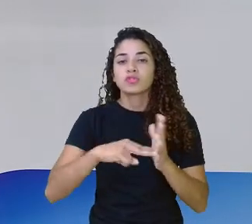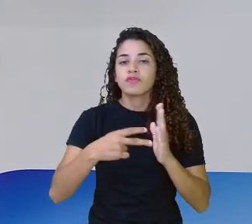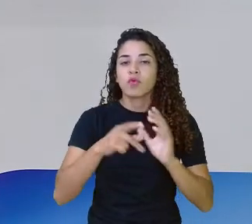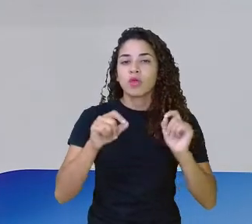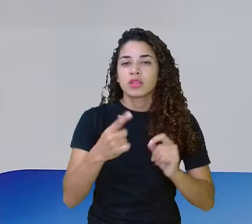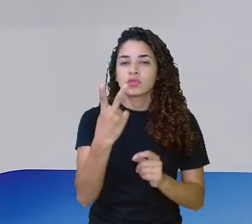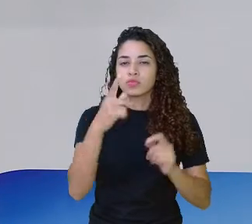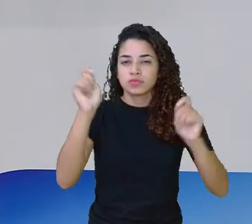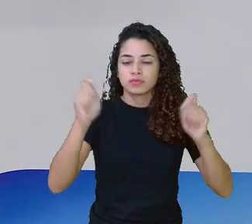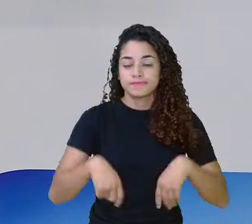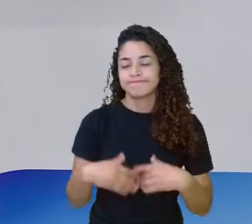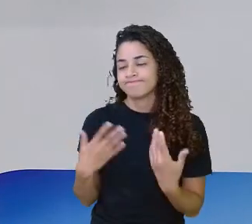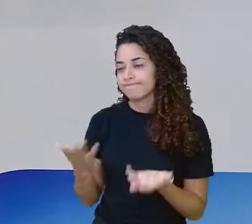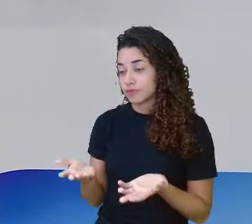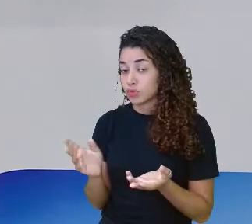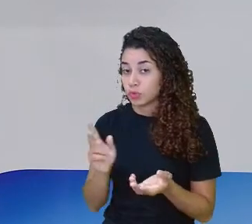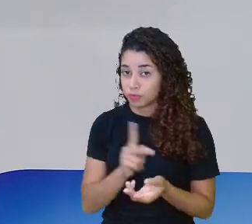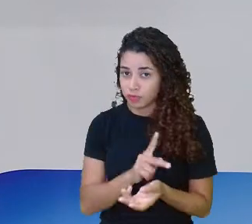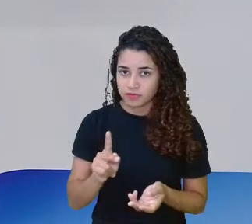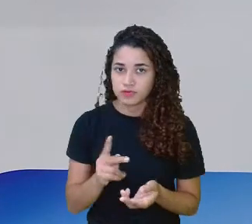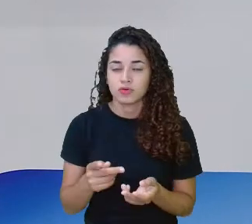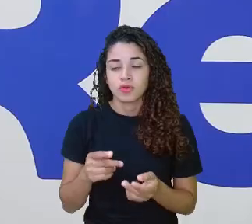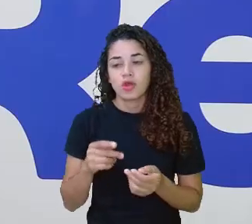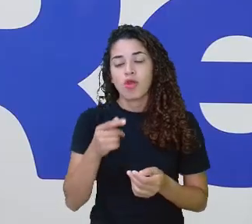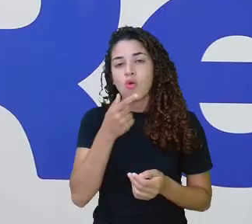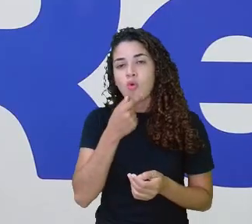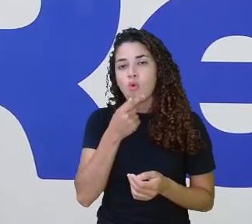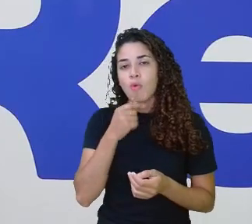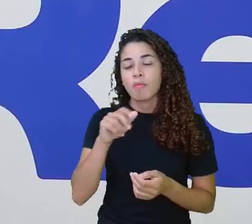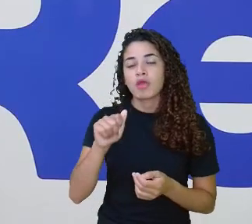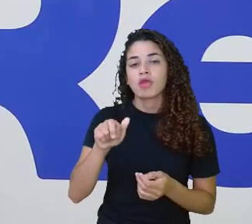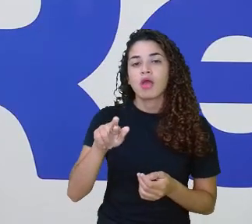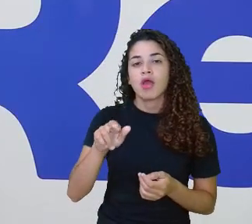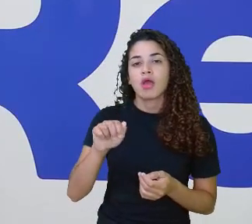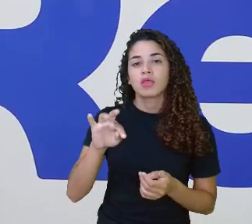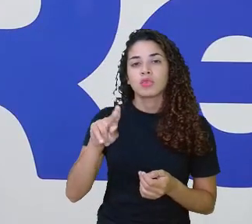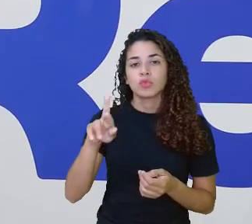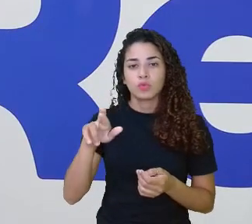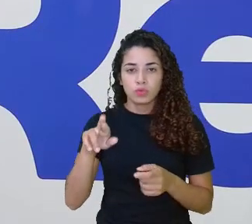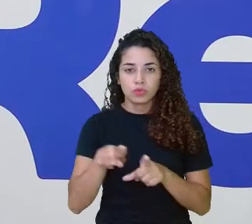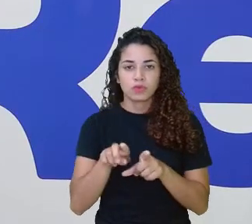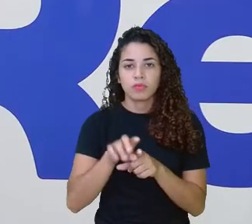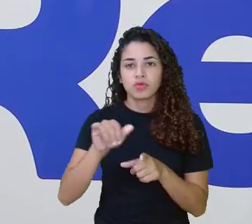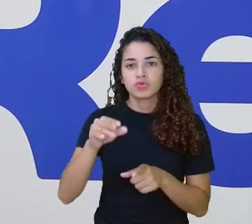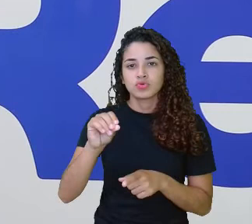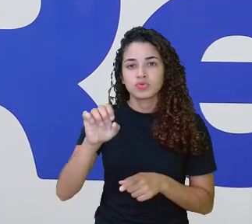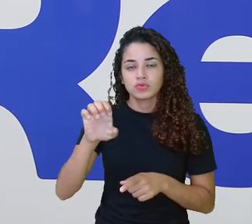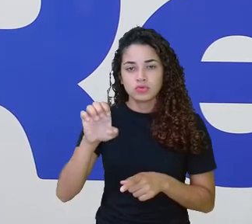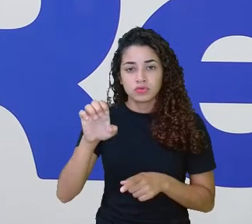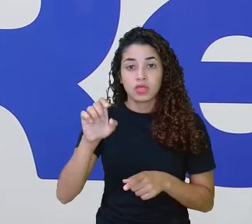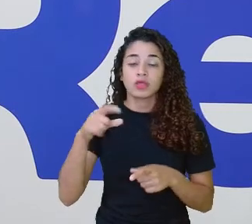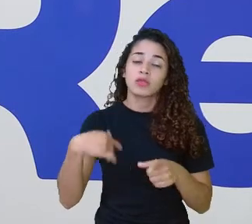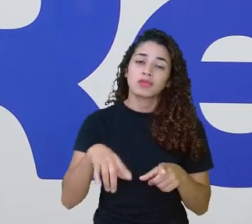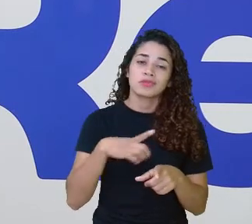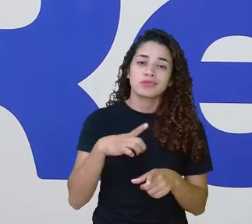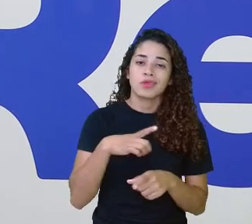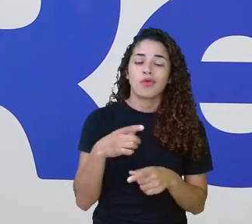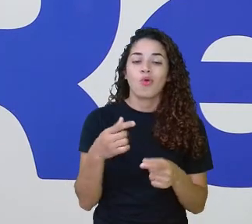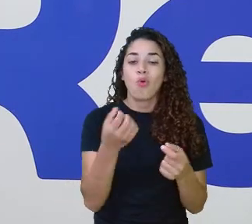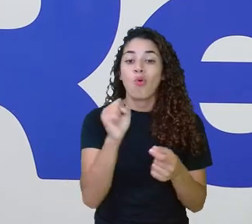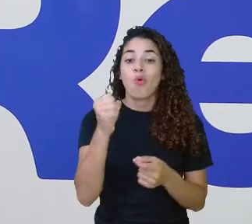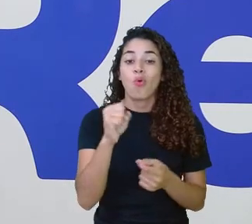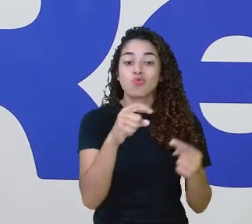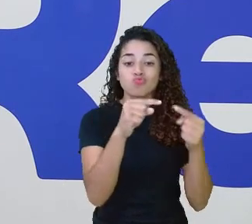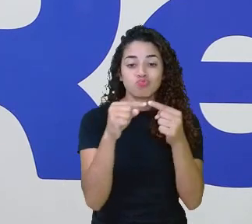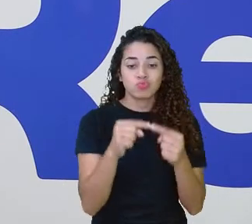Márcia? Pois é, Arthur e o José já chegaram aqui dizendo que são oito combinações que você pode fazer